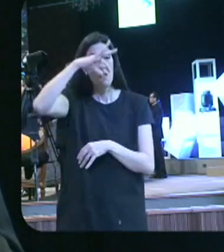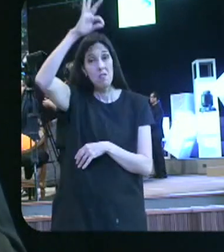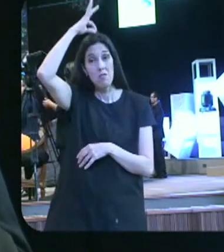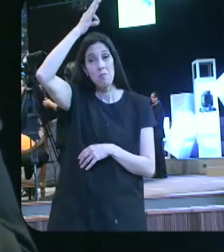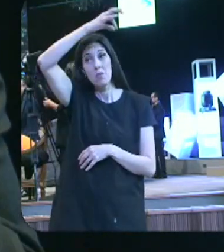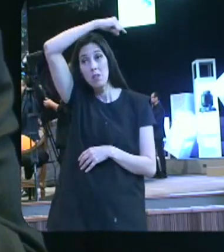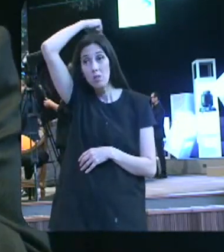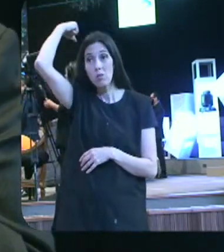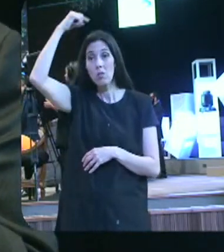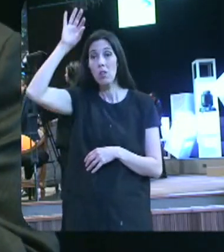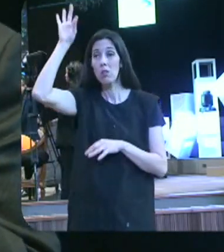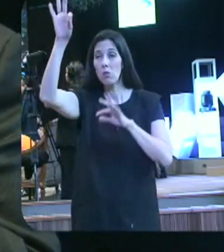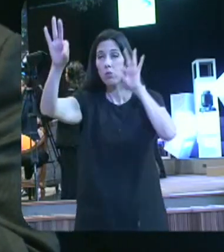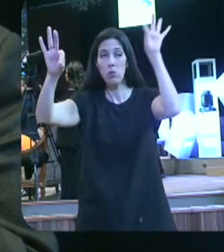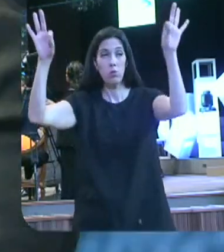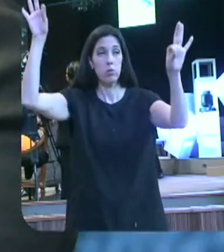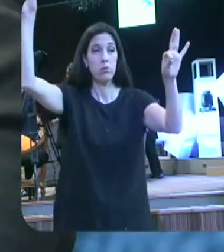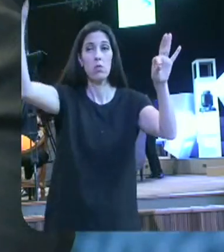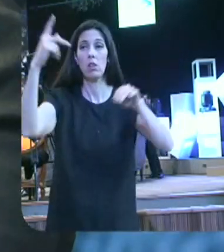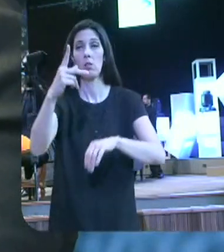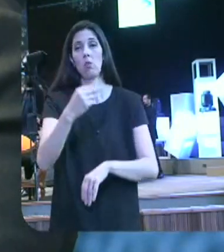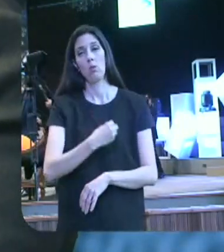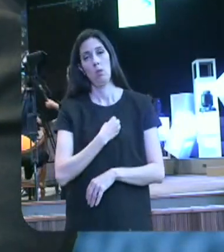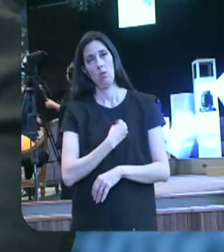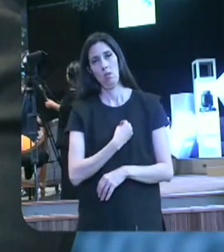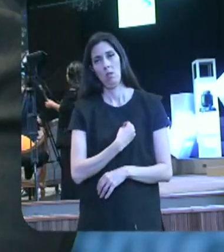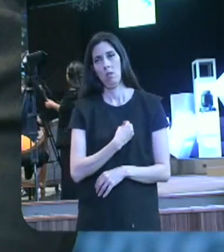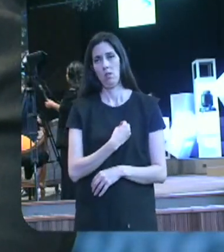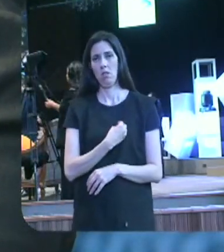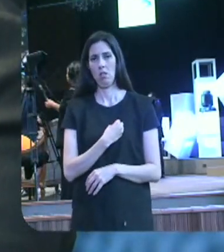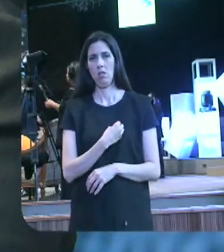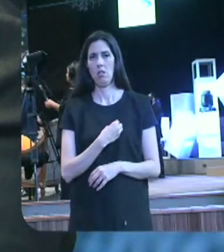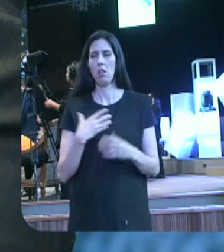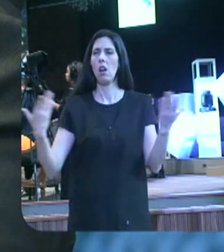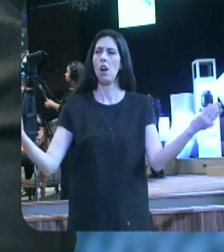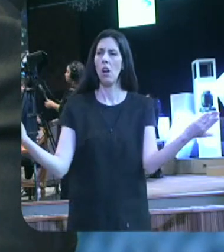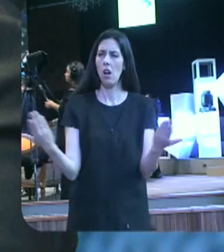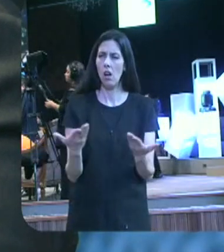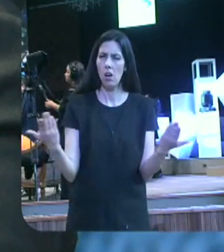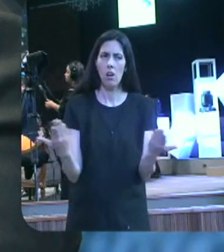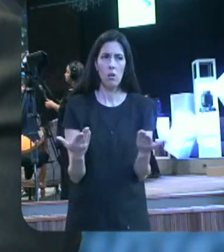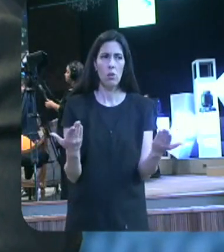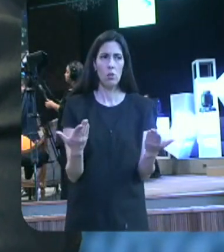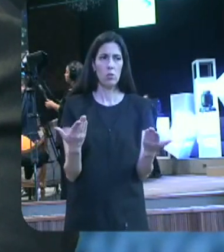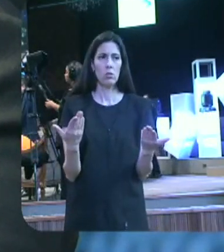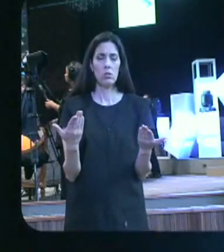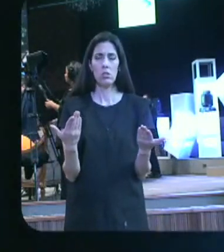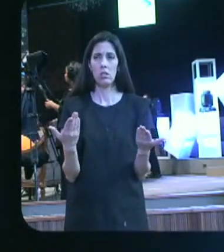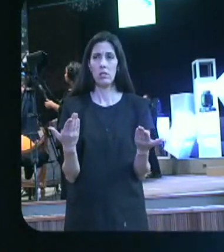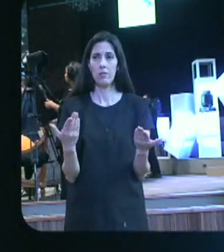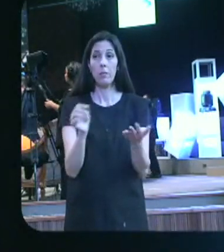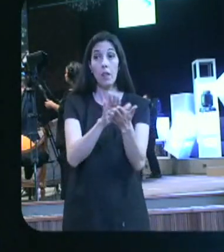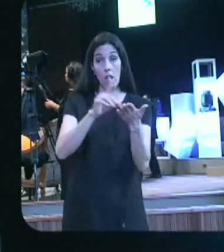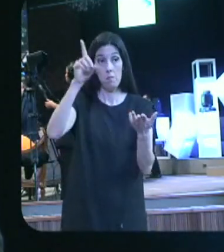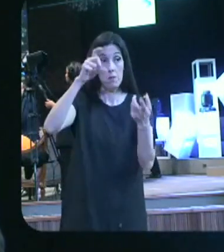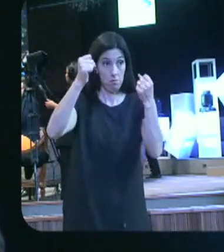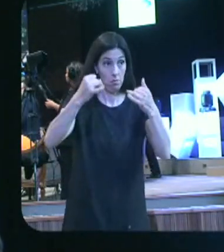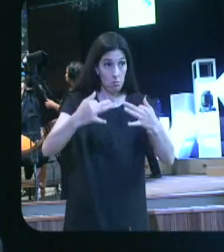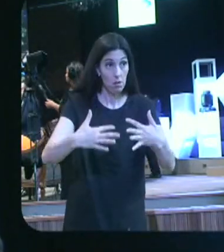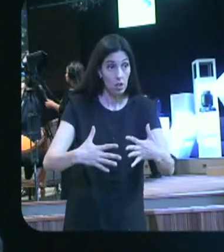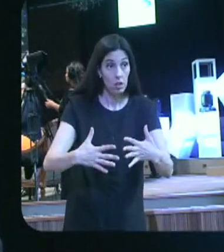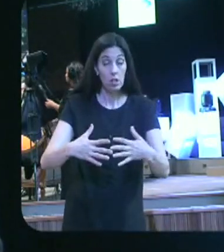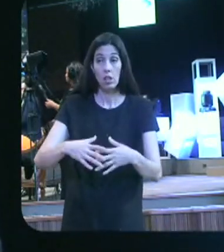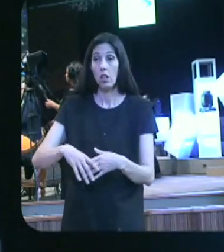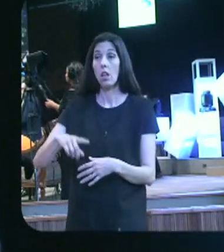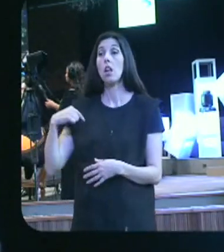espírito. A Bíblia diz que o Espírito de Deus testemunha ao nosso espírito que nós